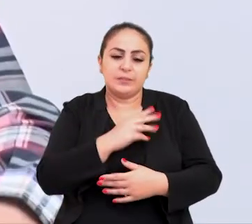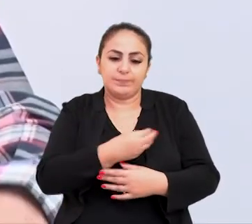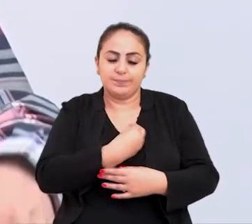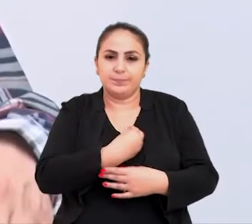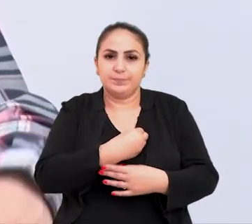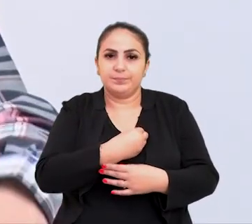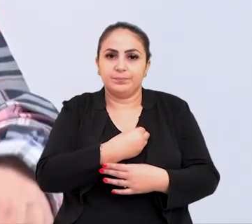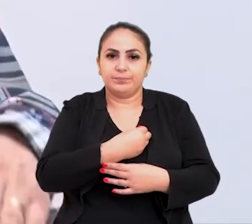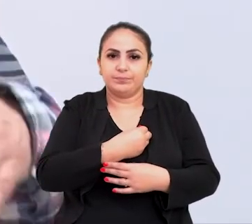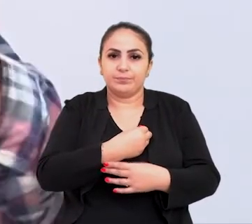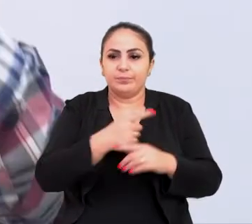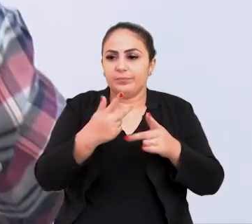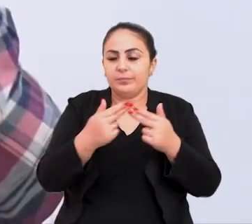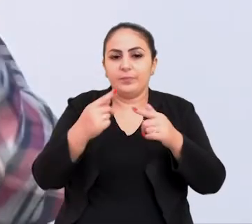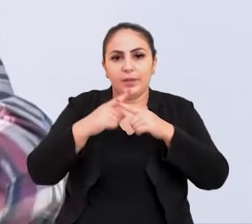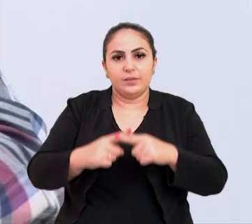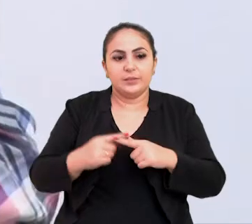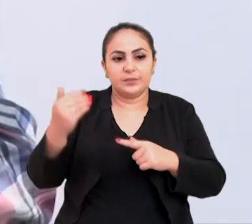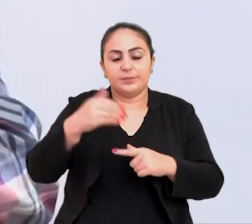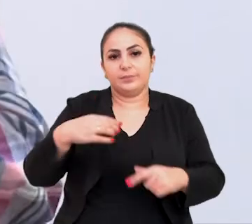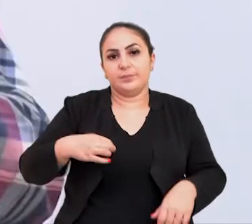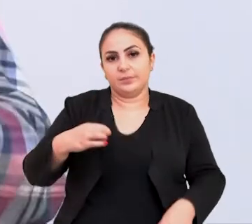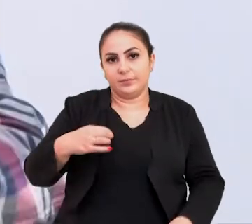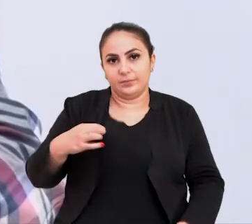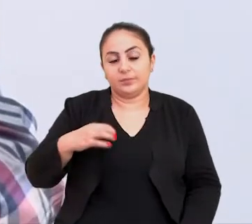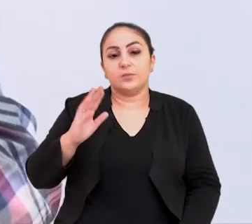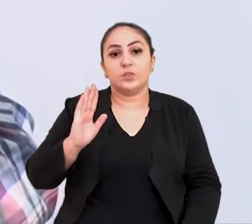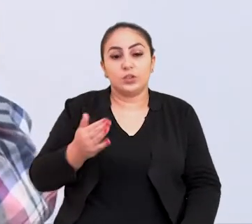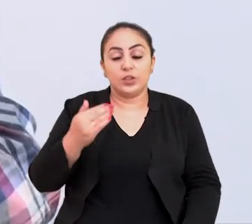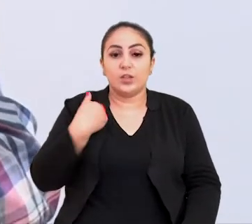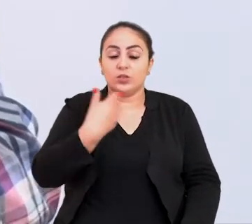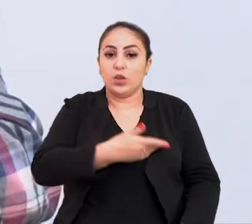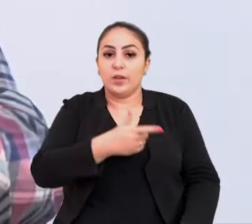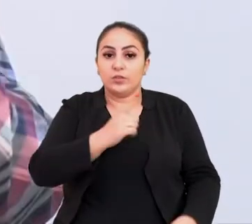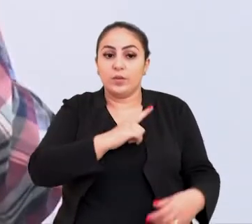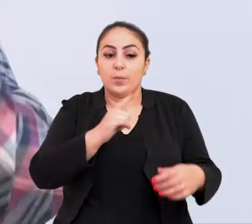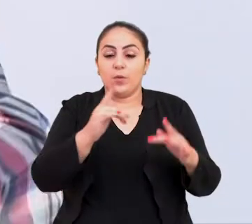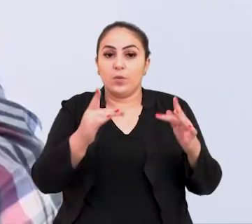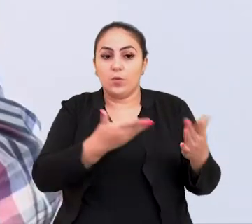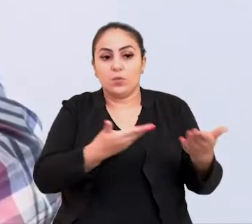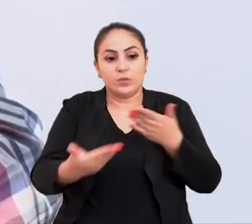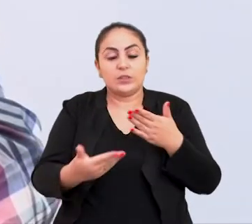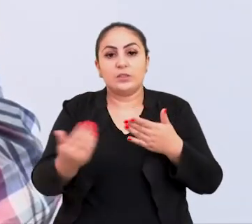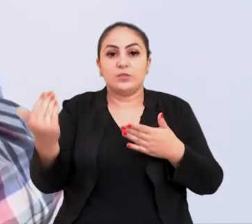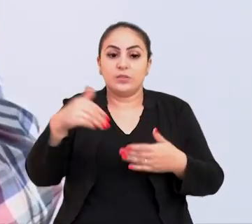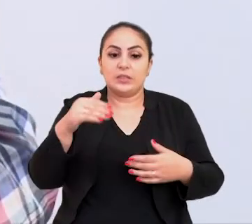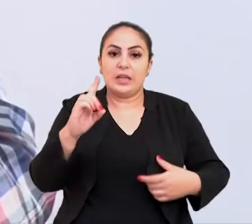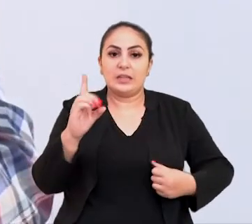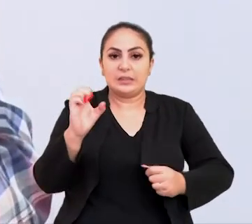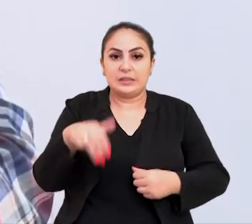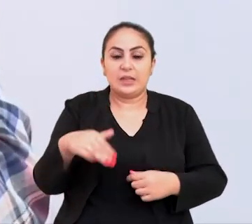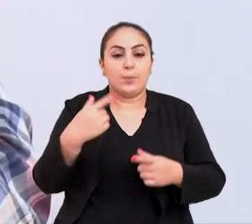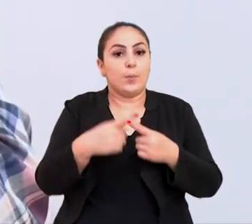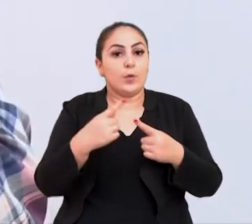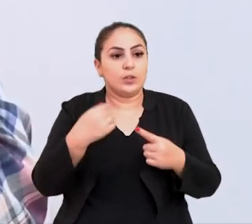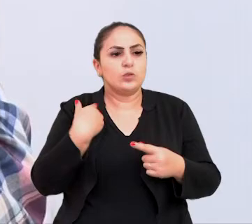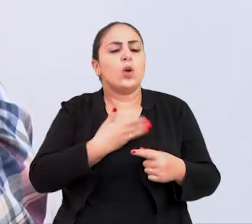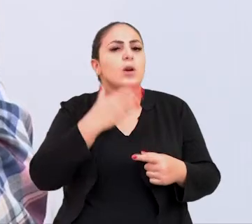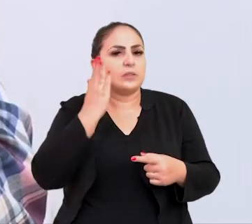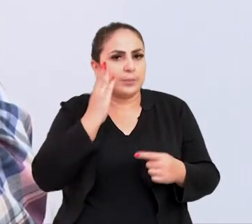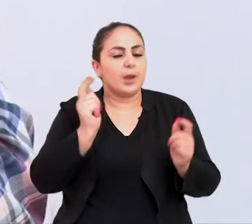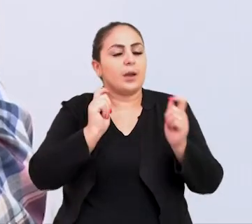teve aí algumas vezes que se candidatou, e nós tivemos o convite para ele vir para o Democratas, porque